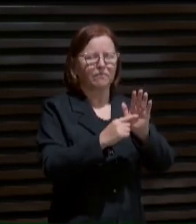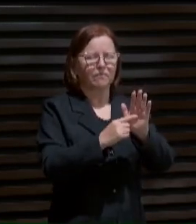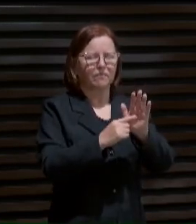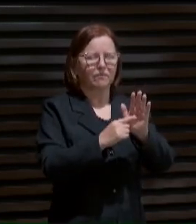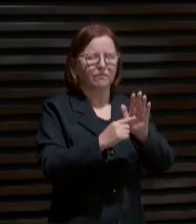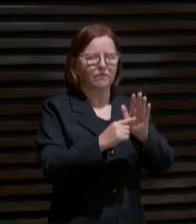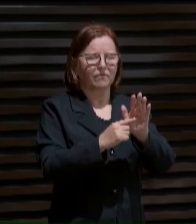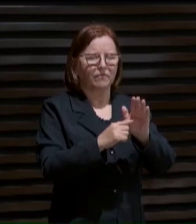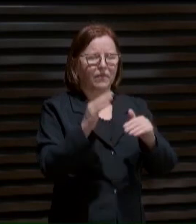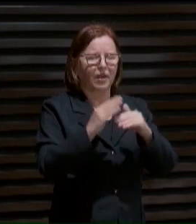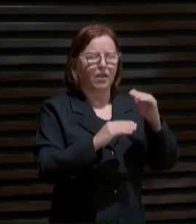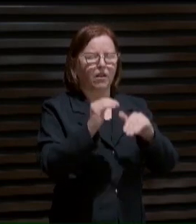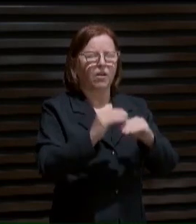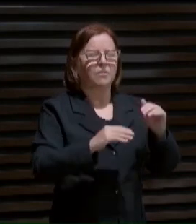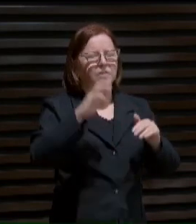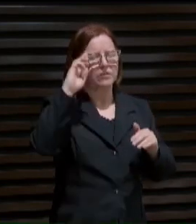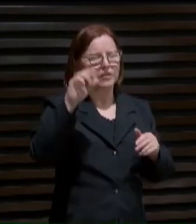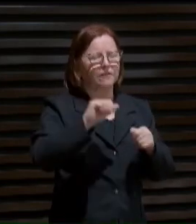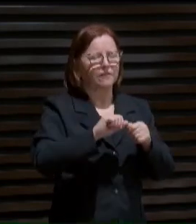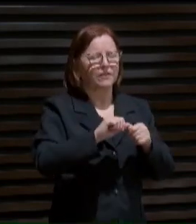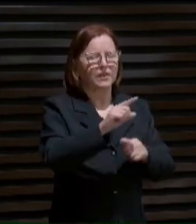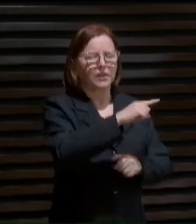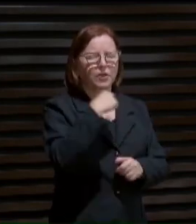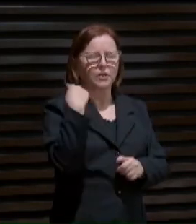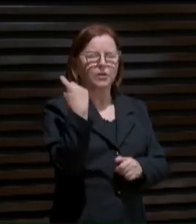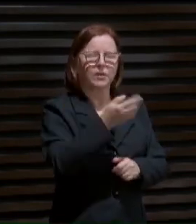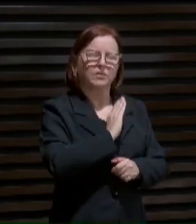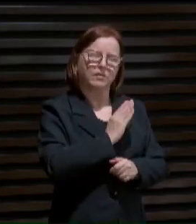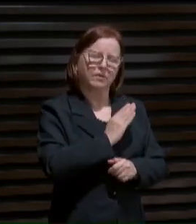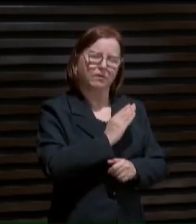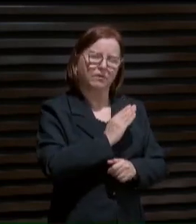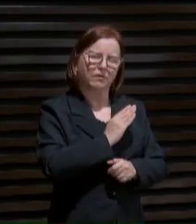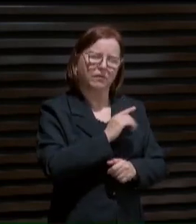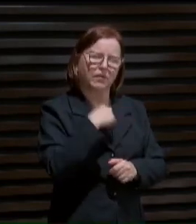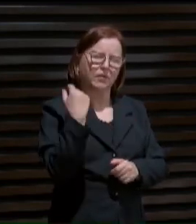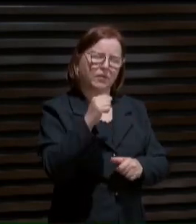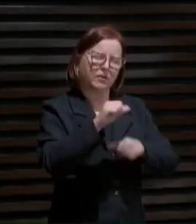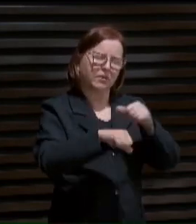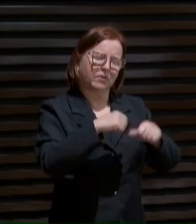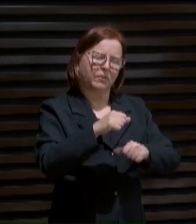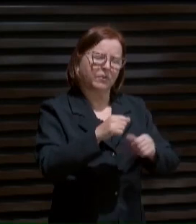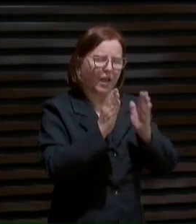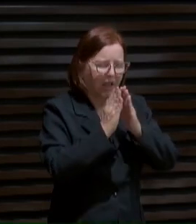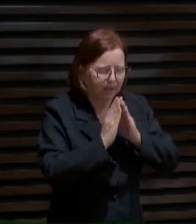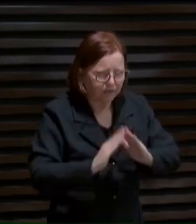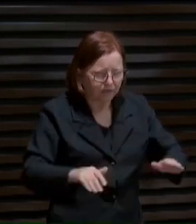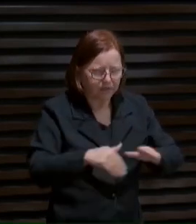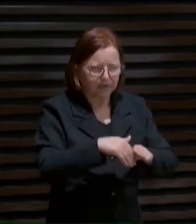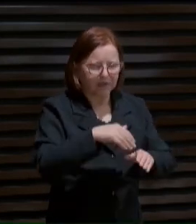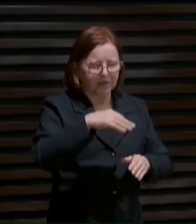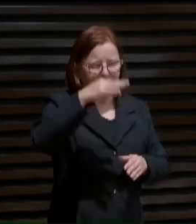senhor fez em nosso coração nos fazendo adoradores que te adoram em espírito e em verdade hoje